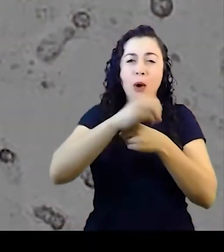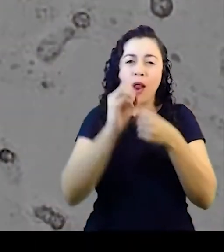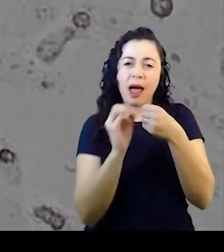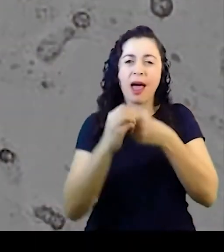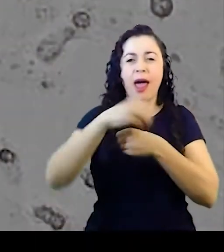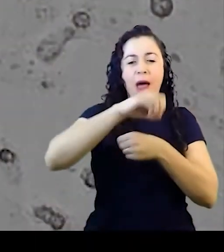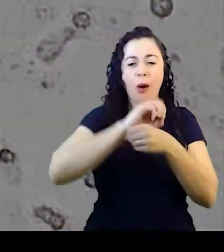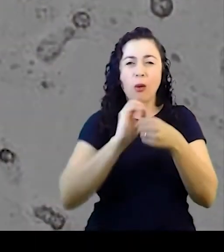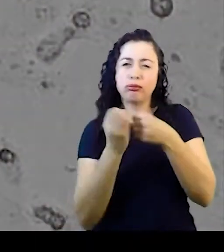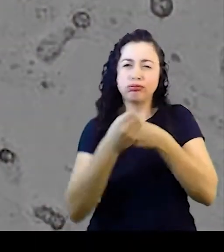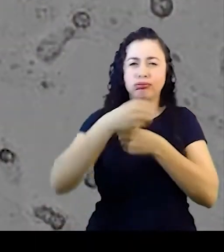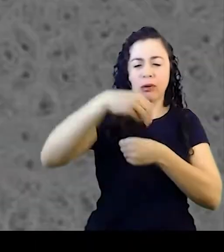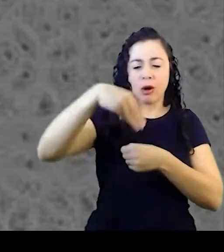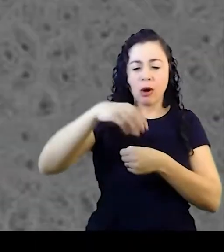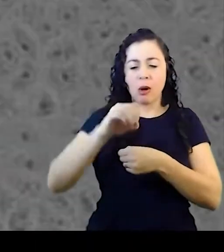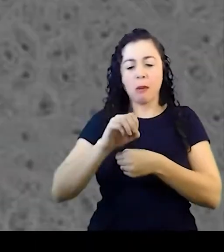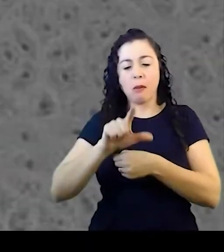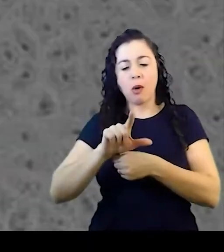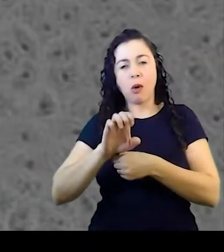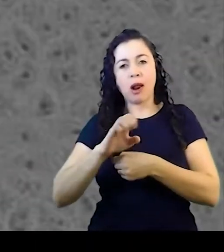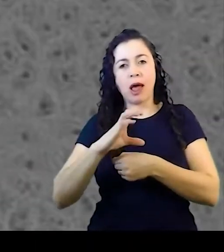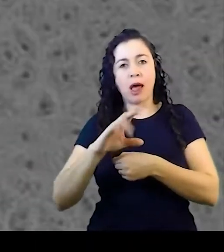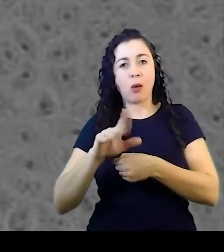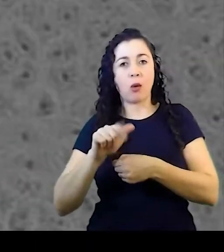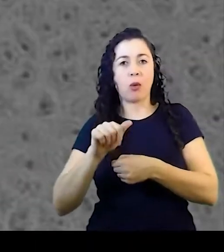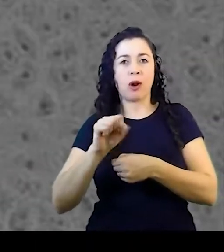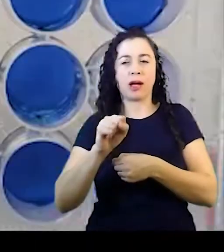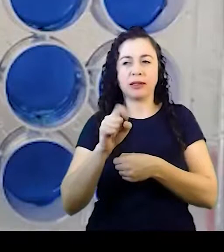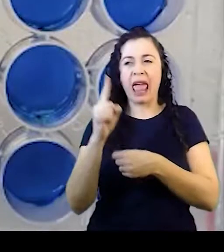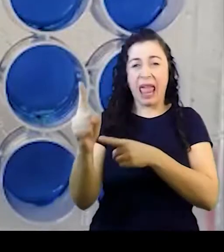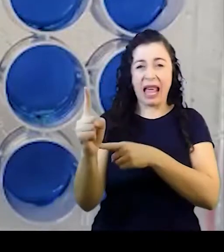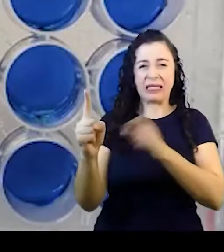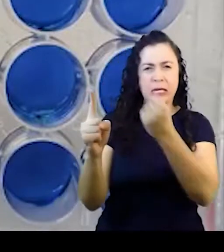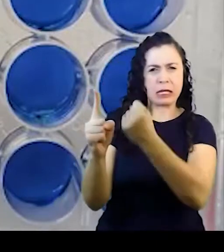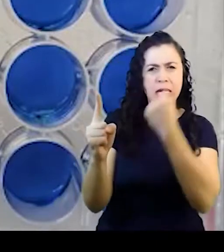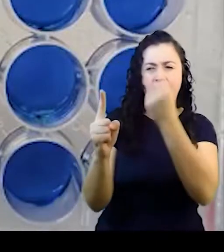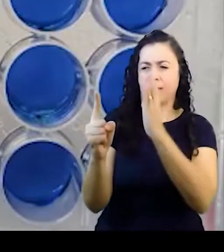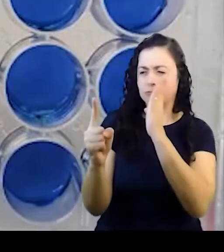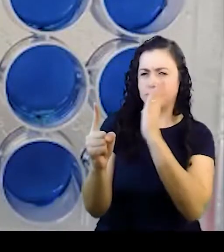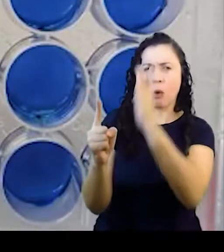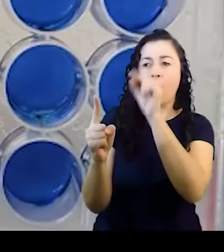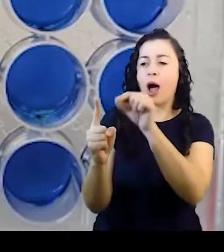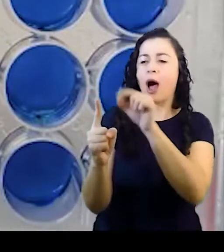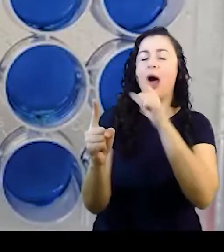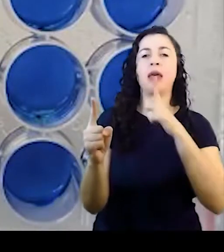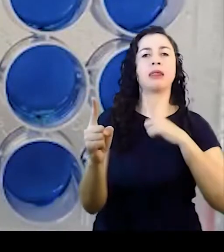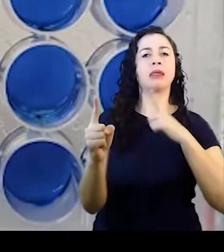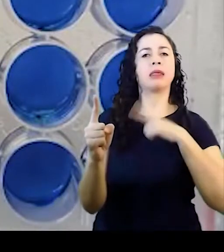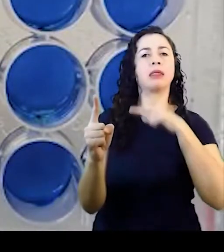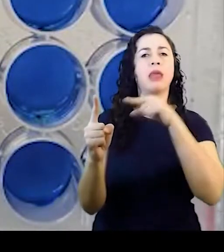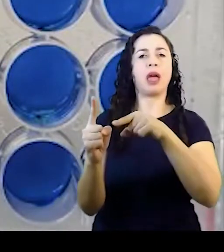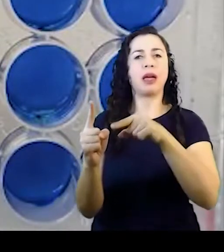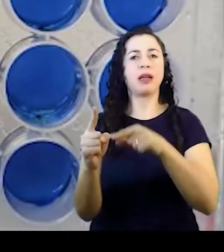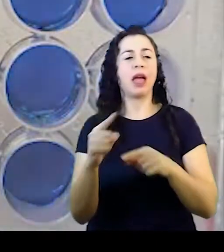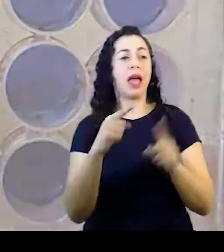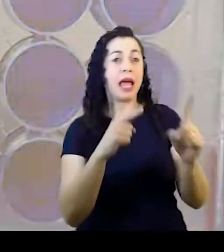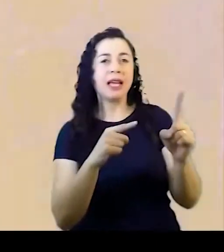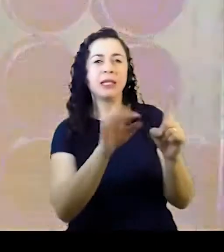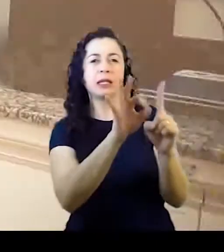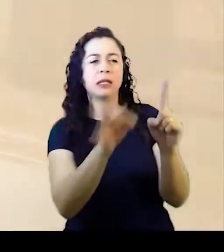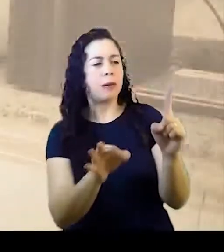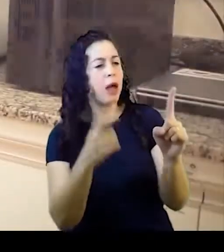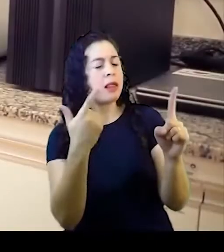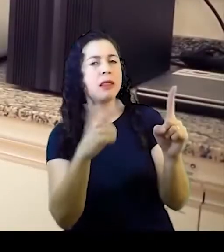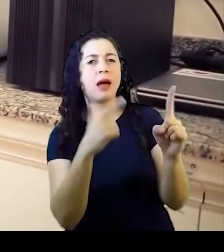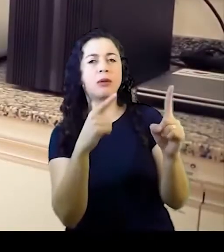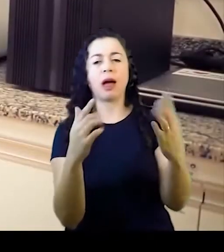possa identificar no paciente grave, que a gente, por exemplo, não ache no paciente que tem uma doença leve.